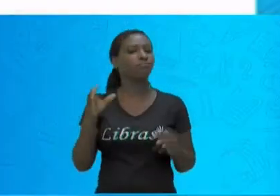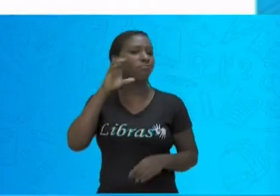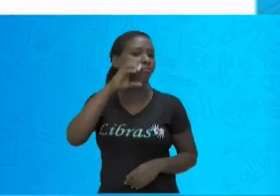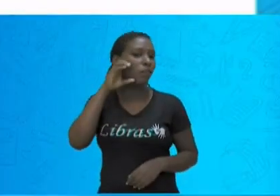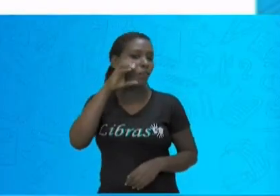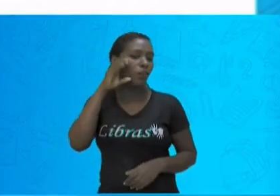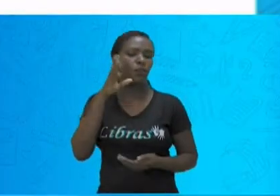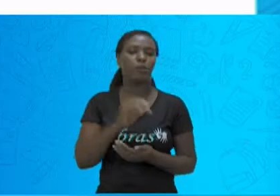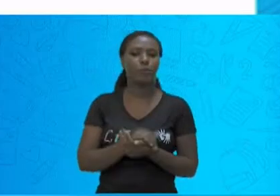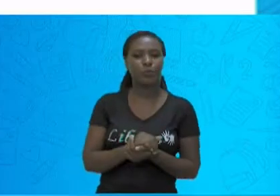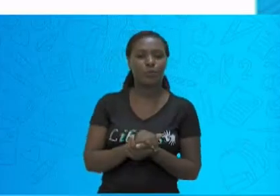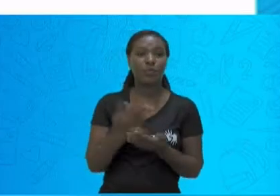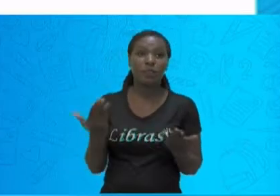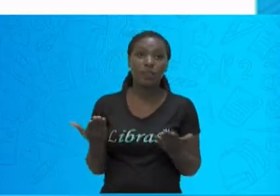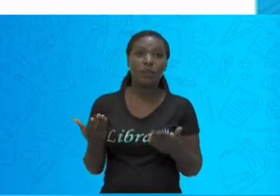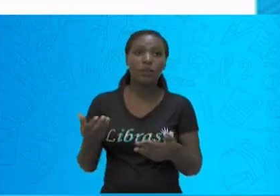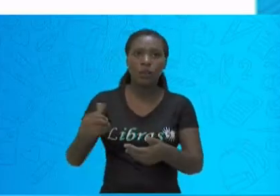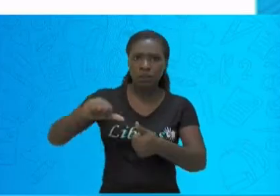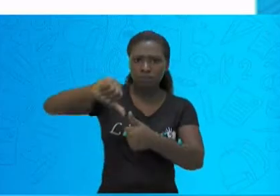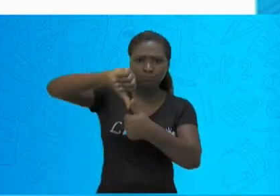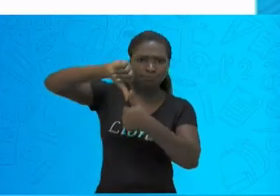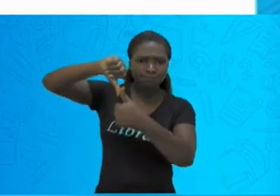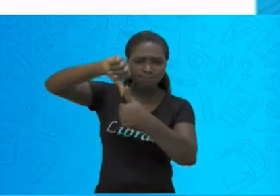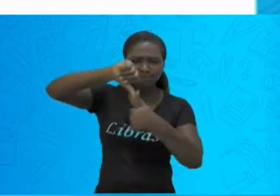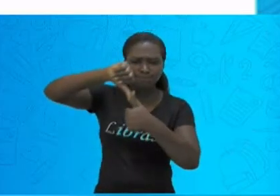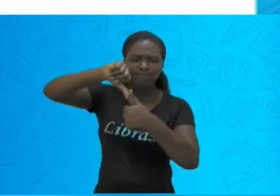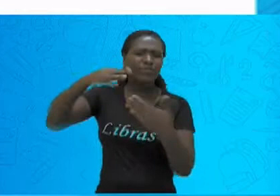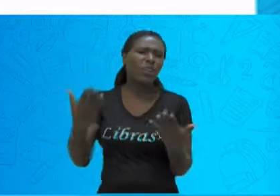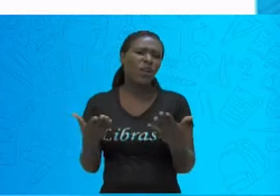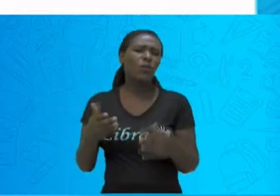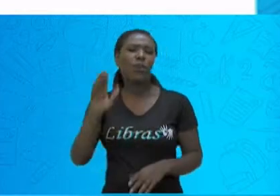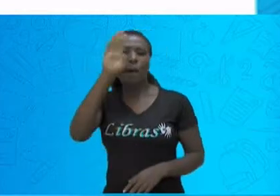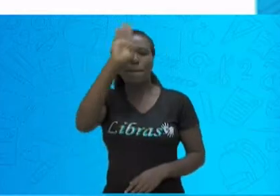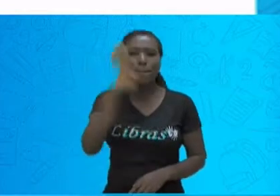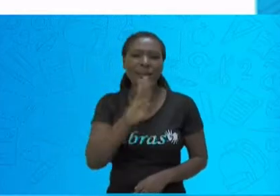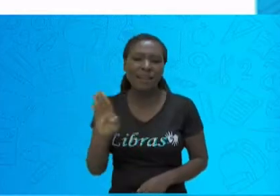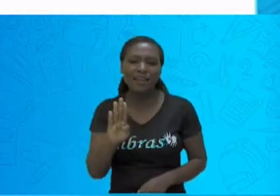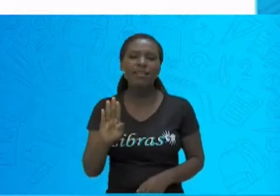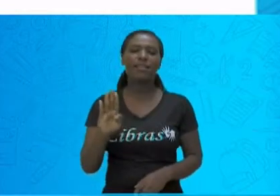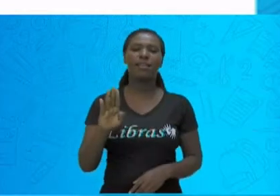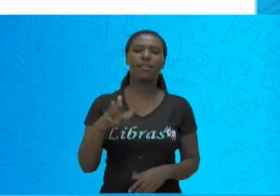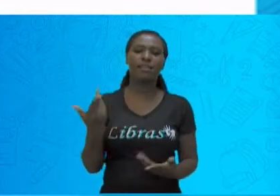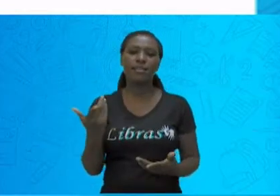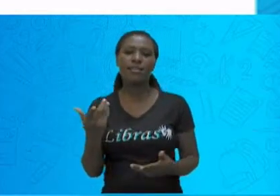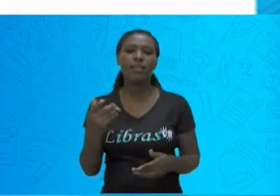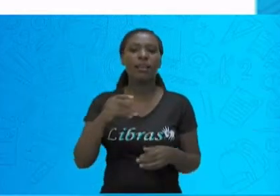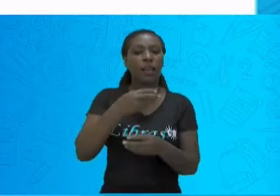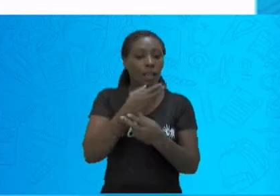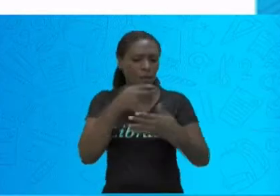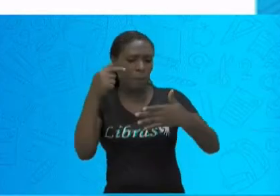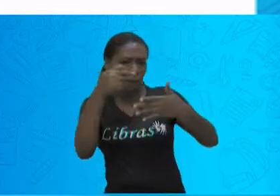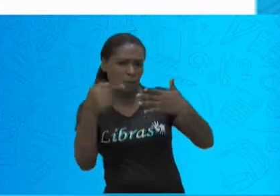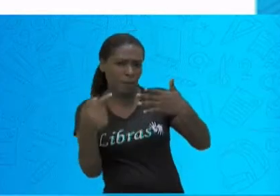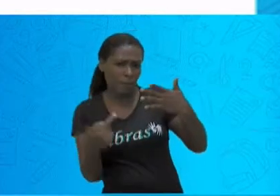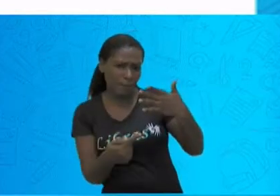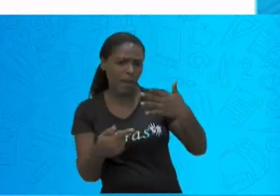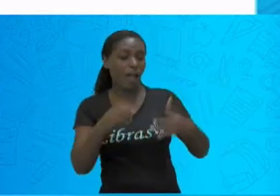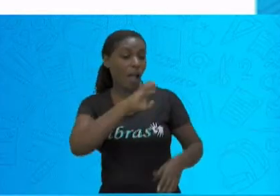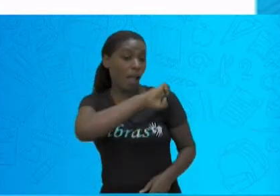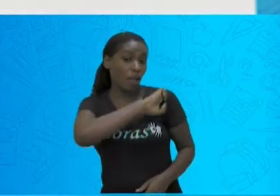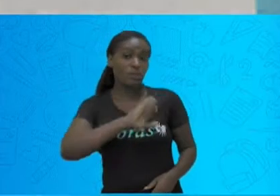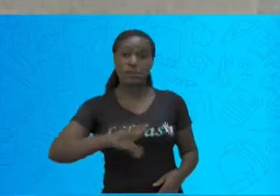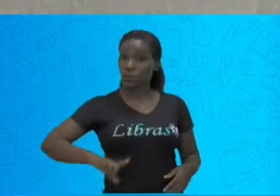onde fica o México, Guatemala, Belize, Honduras, El Salvador. Esses